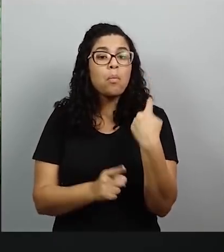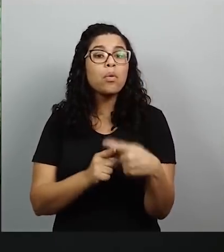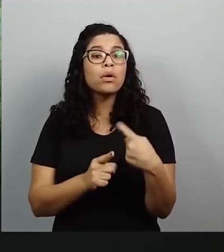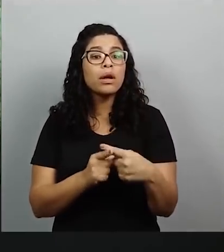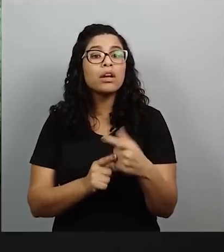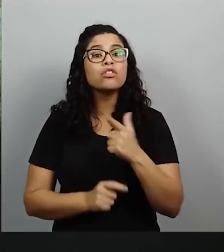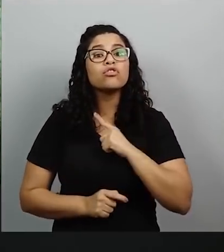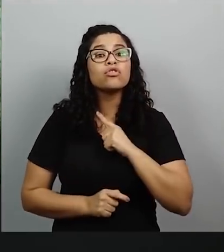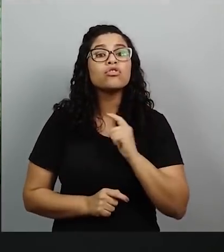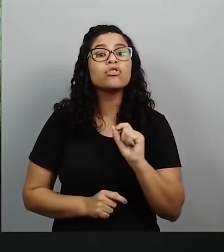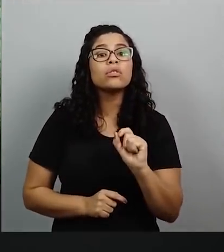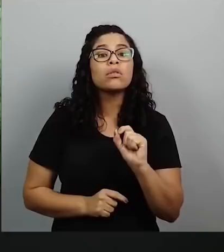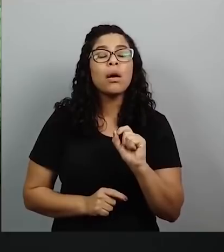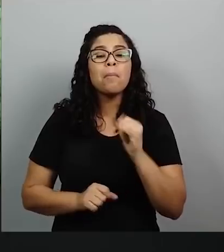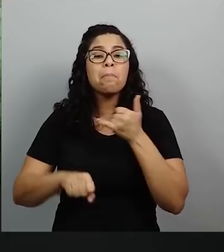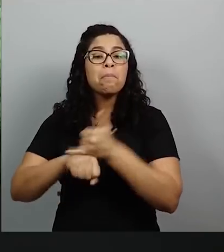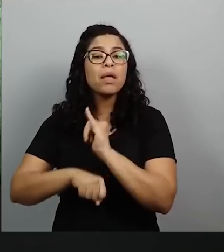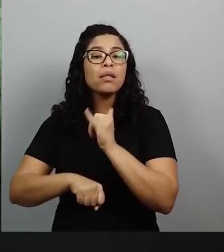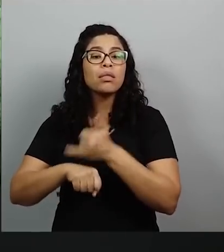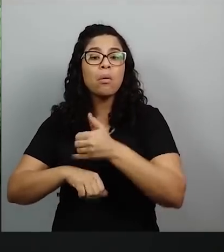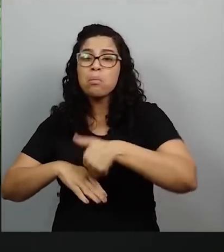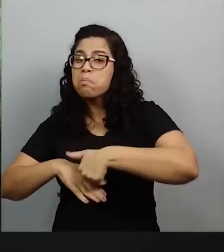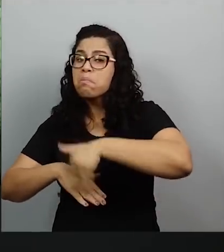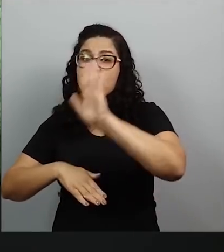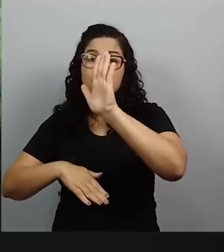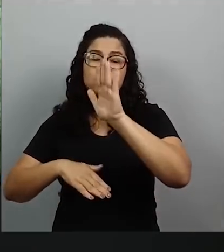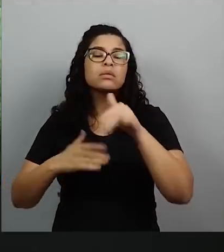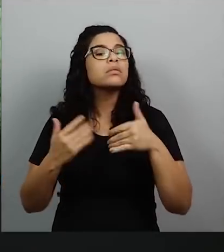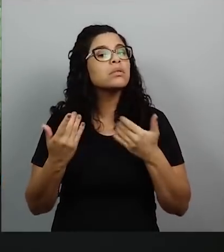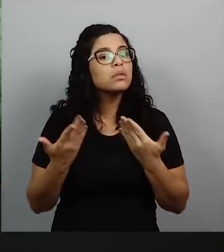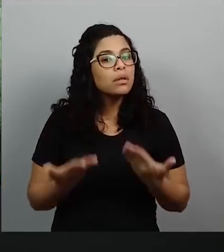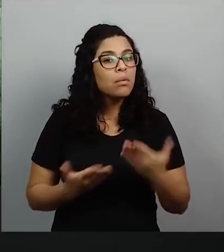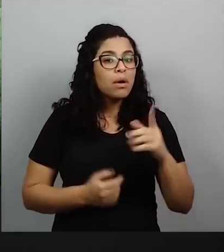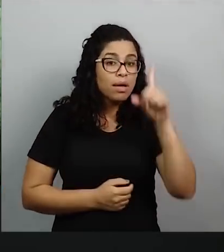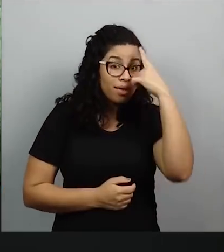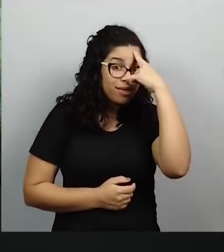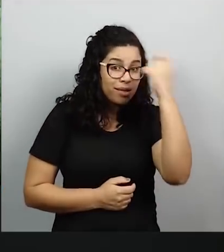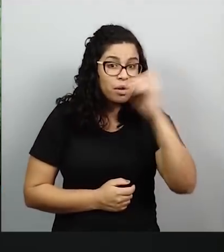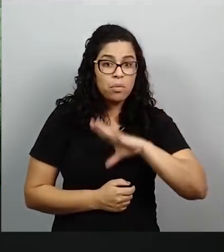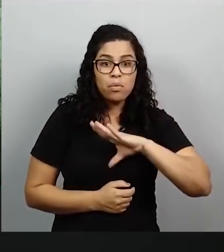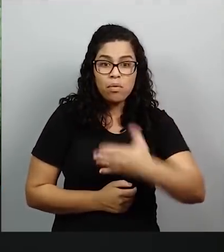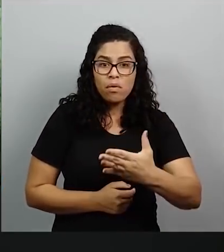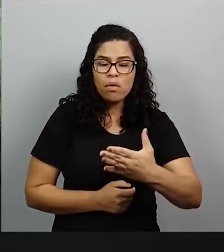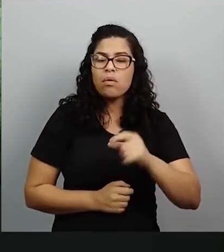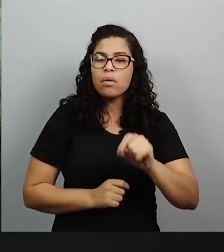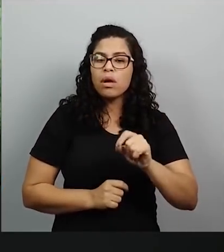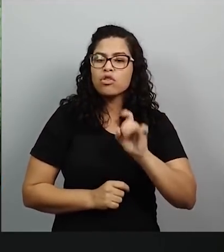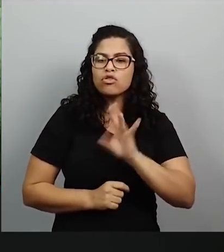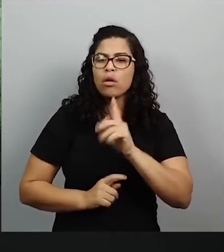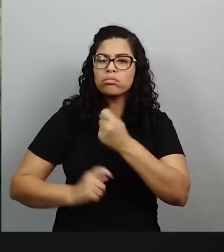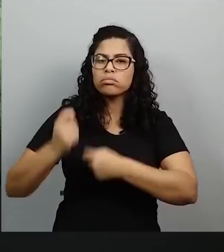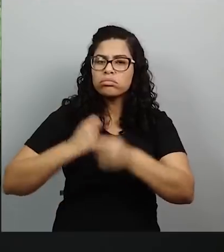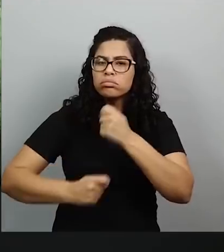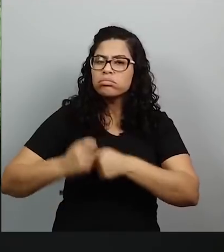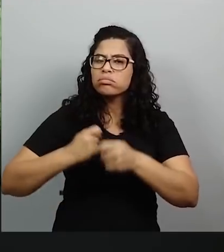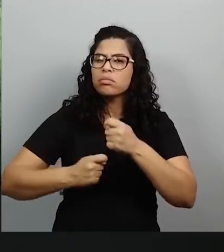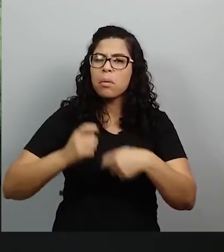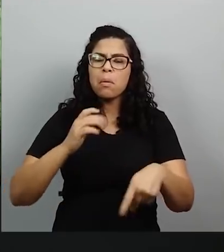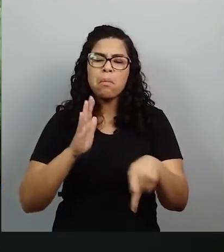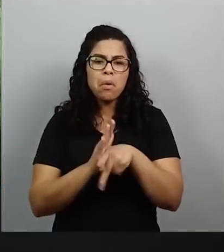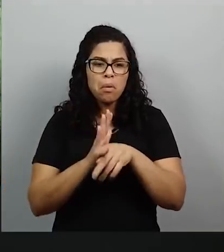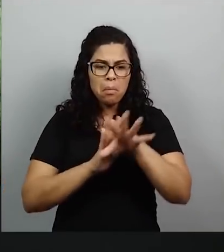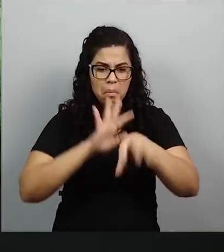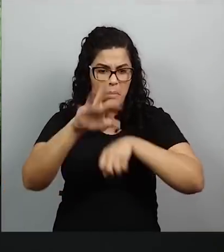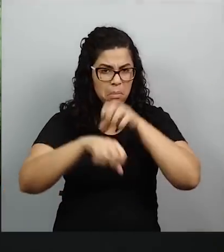pela quantidade de metais preciosos que tinham. Então a ideia mesmo dos portugueses eram comerciais, eram capitalistas,